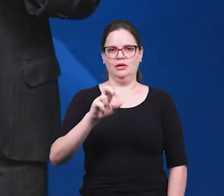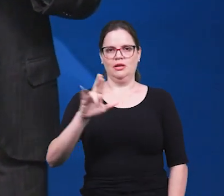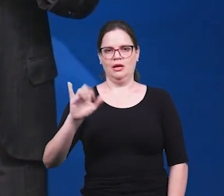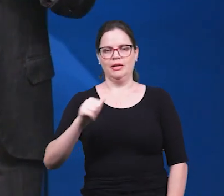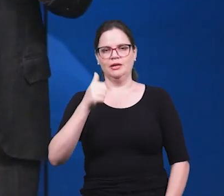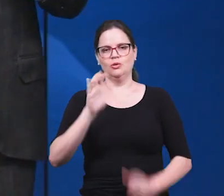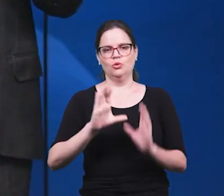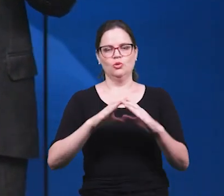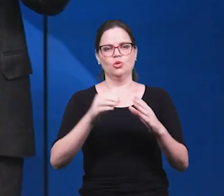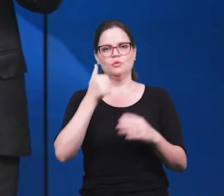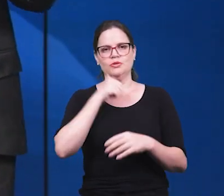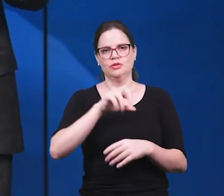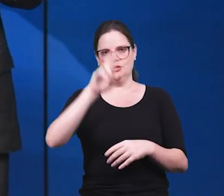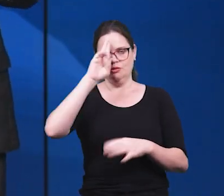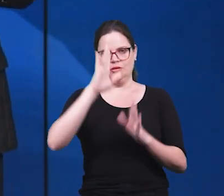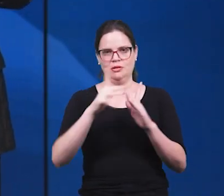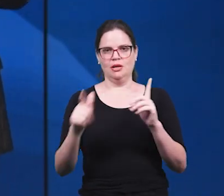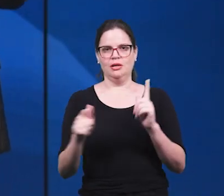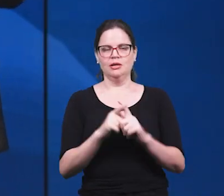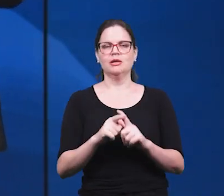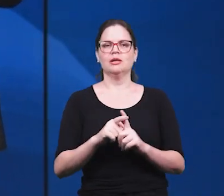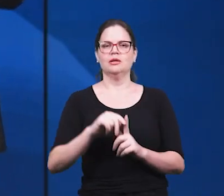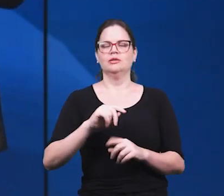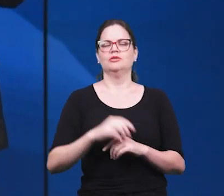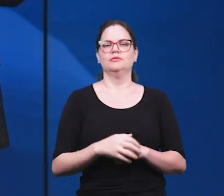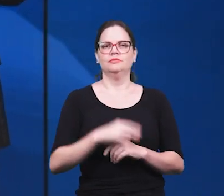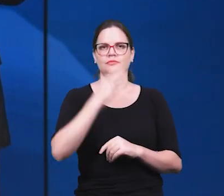do grupo de senhoras da nossa igreja em